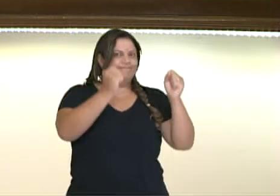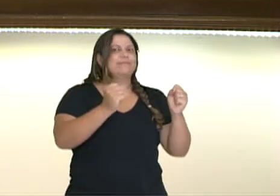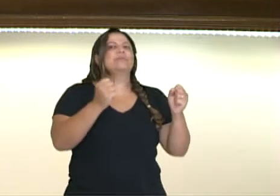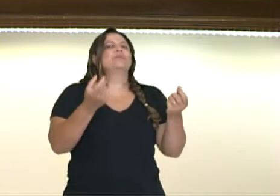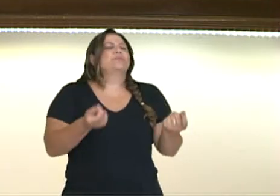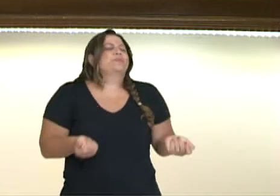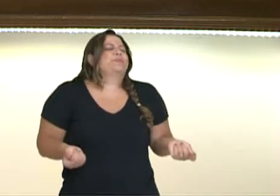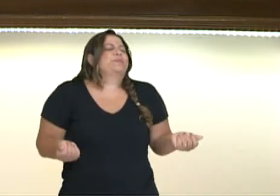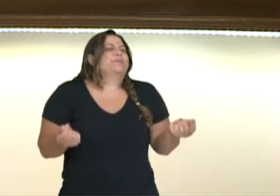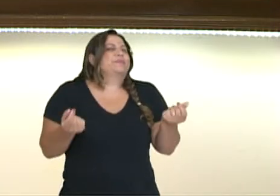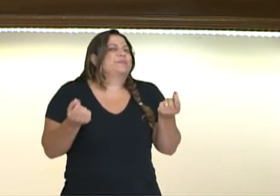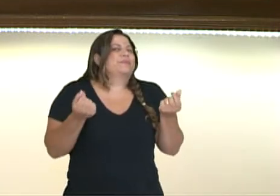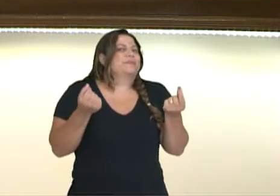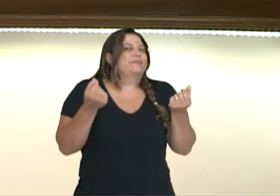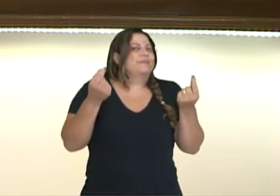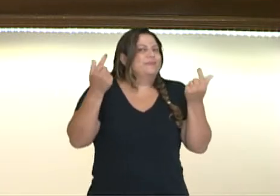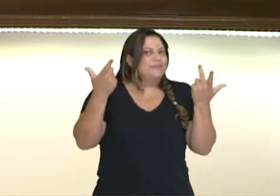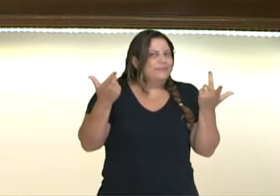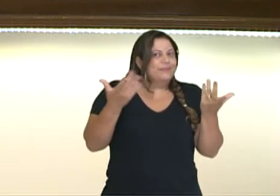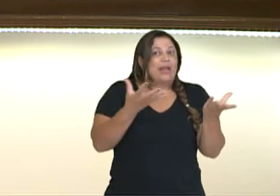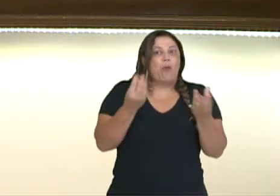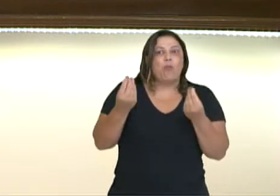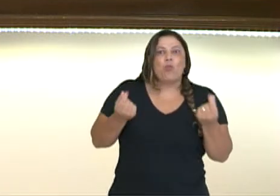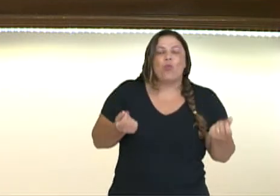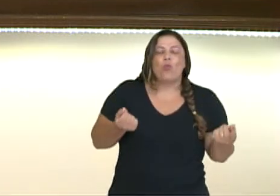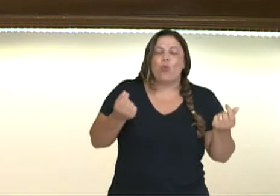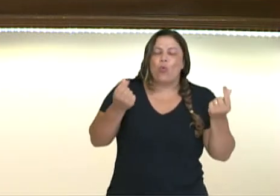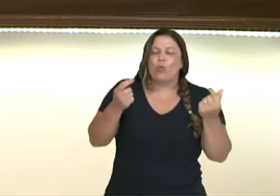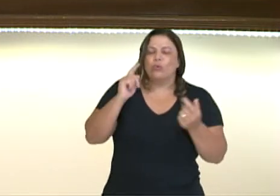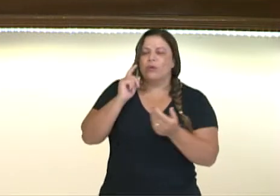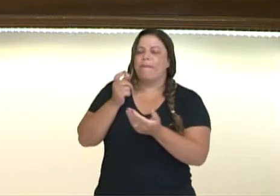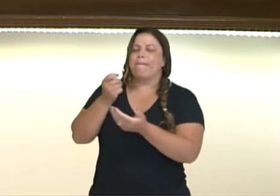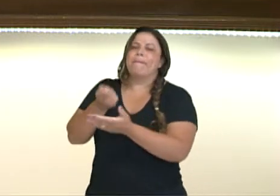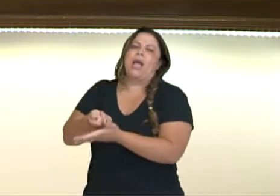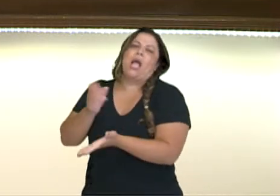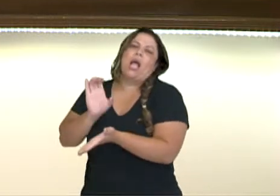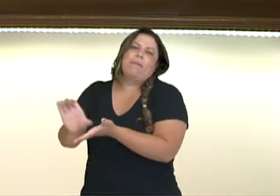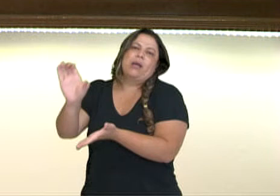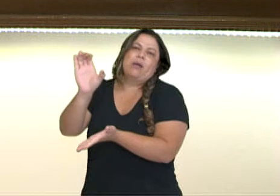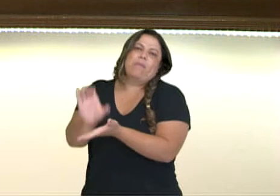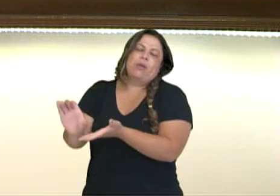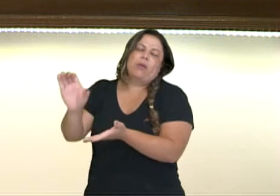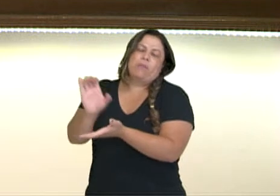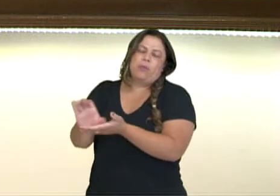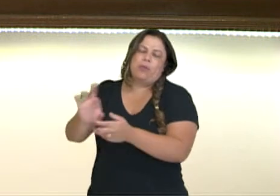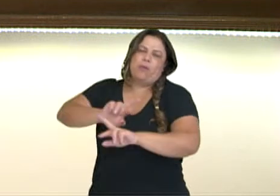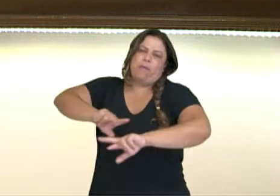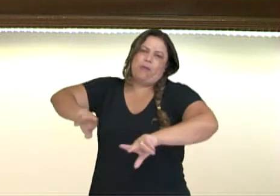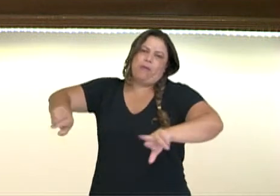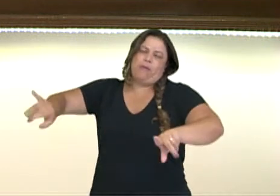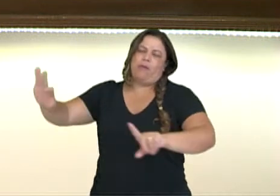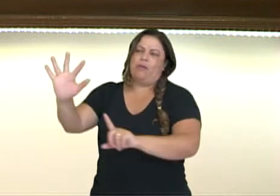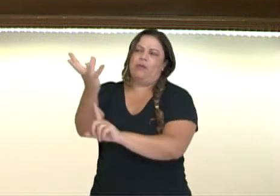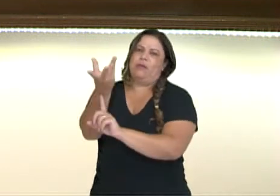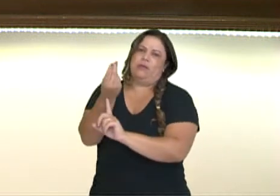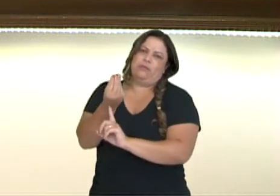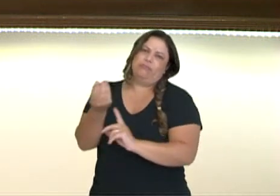tinha muito dinheiro. A família Medici financiou Michelangelo, a família Medici financiou Leonardo da